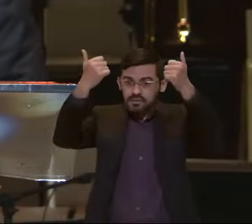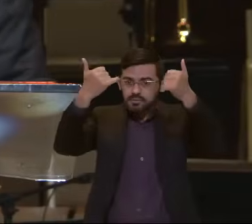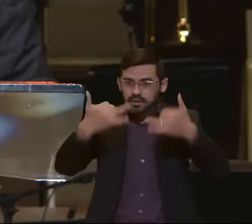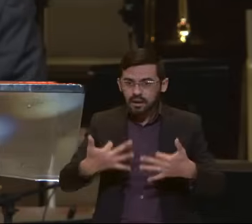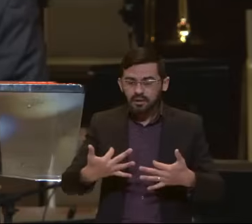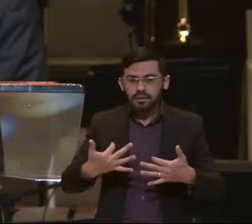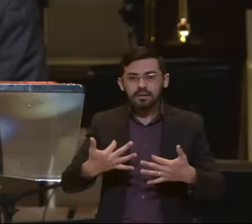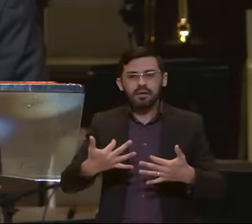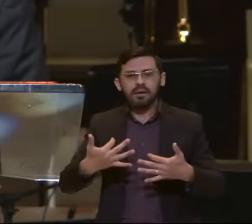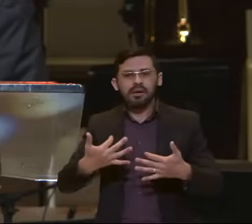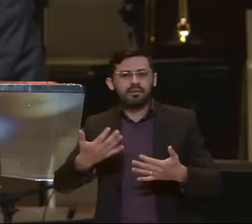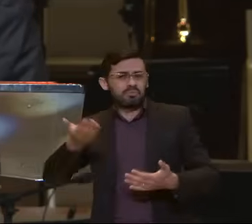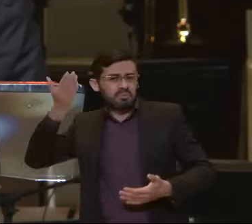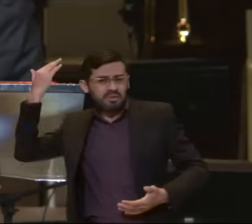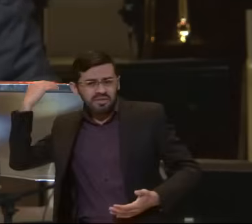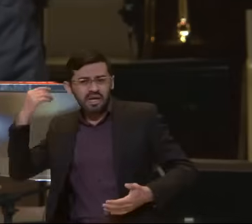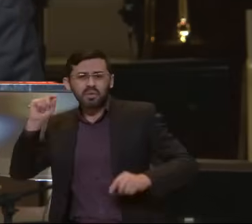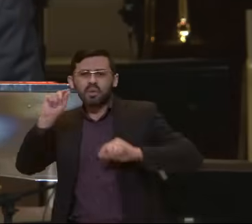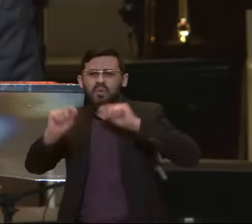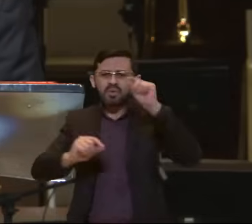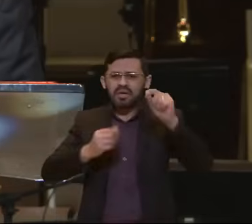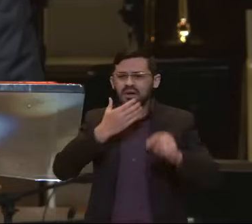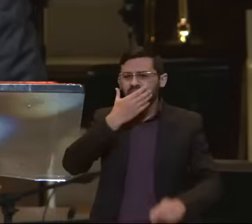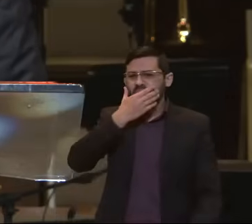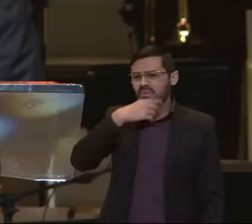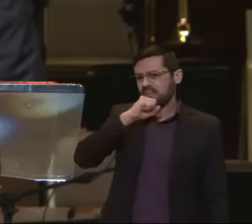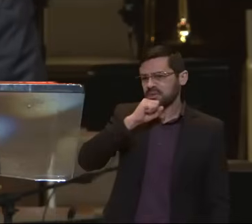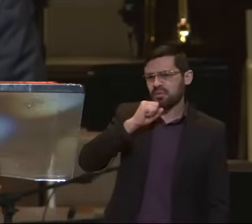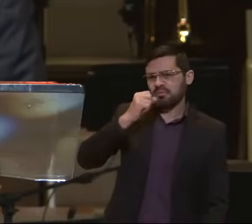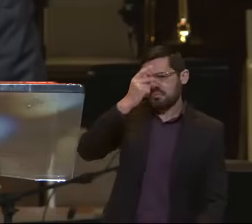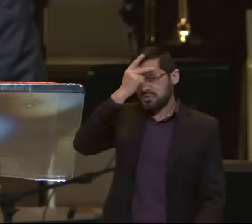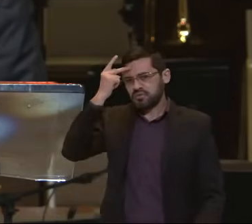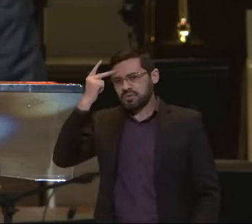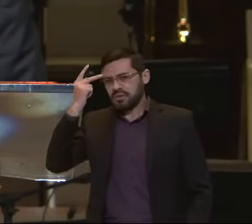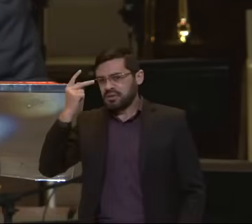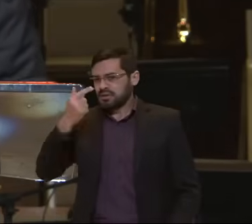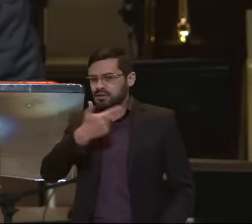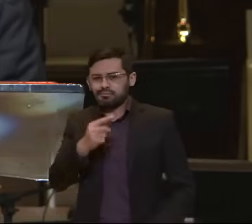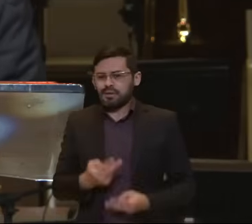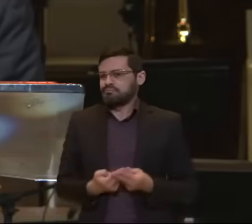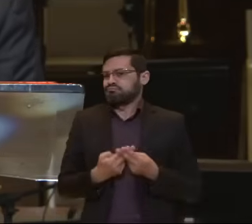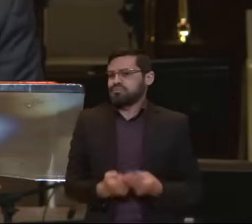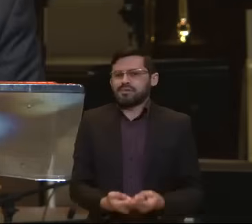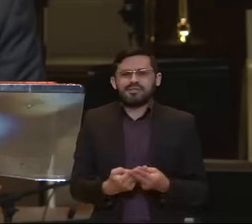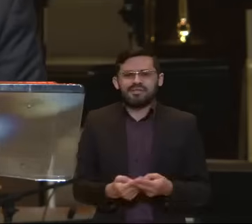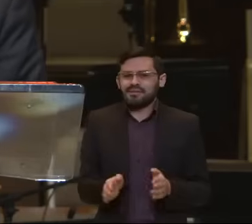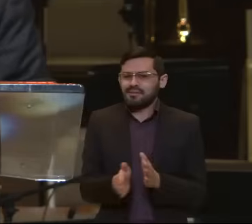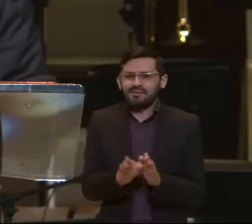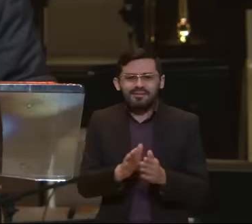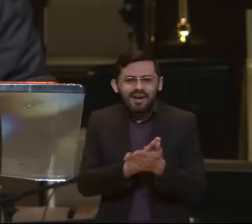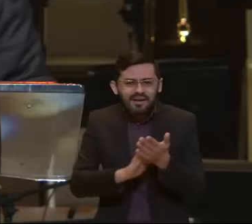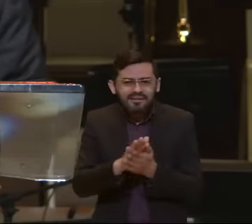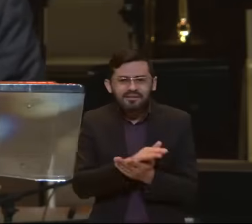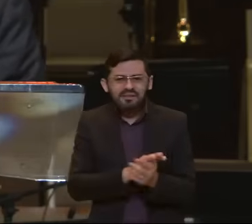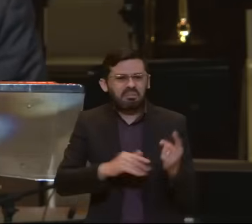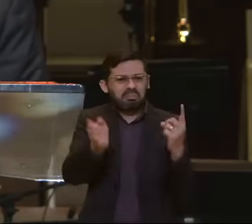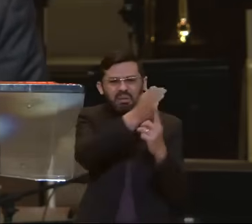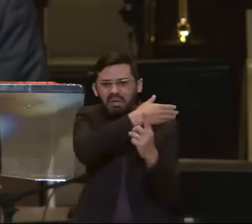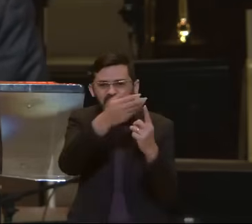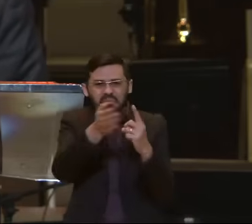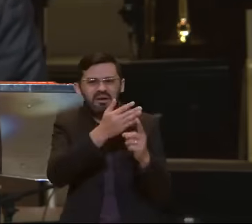homem iracundo, que perdia a paciência, que esbofeteava, que fazia,